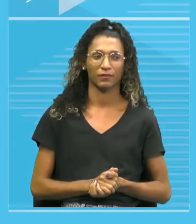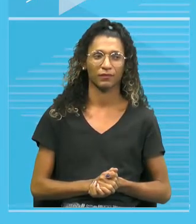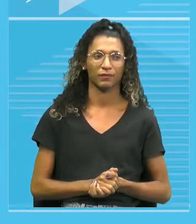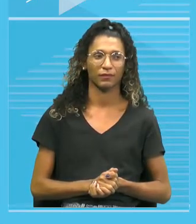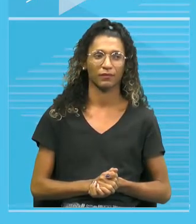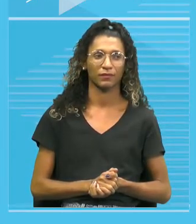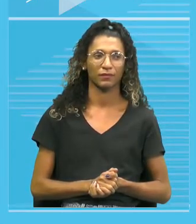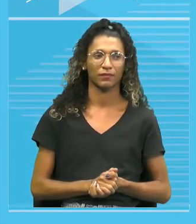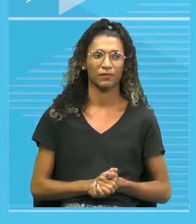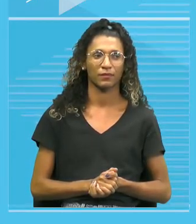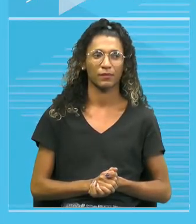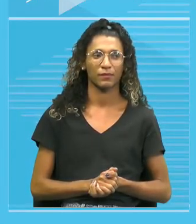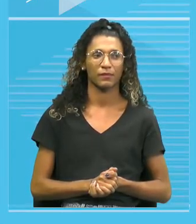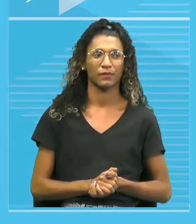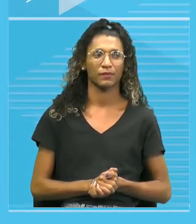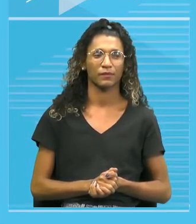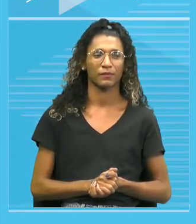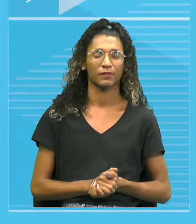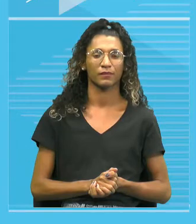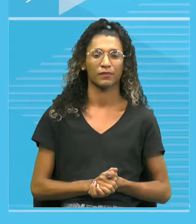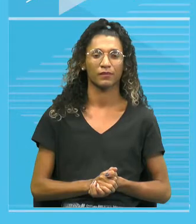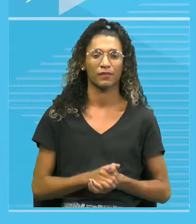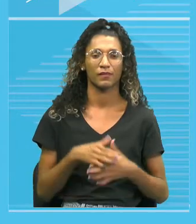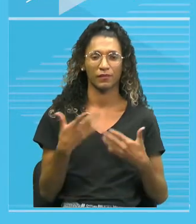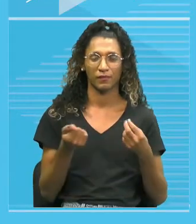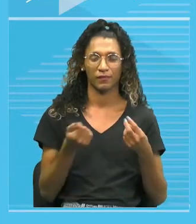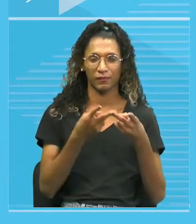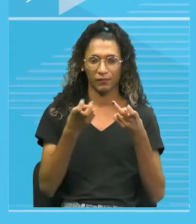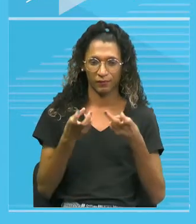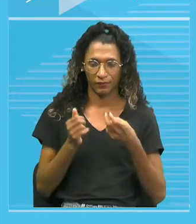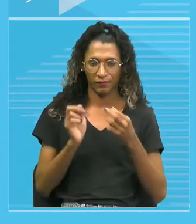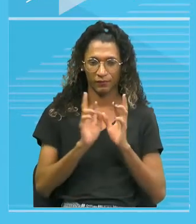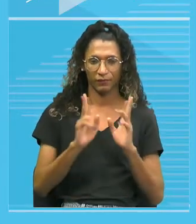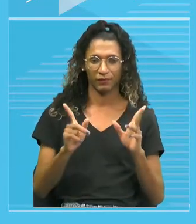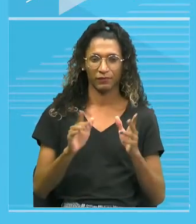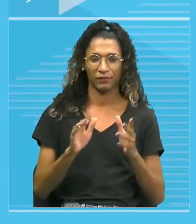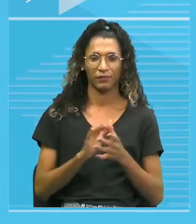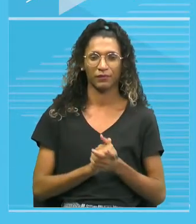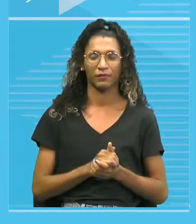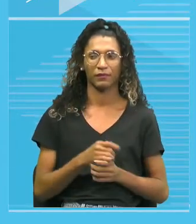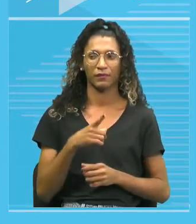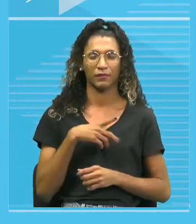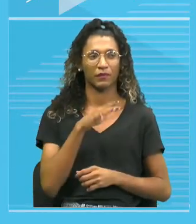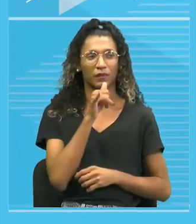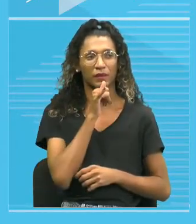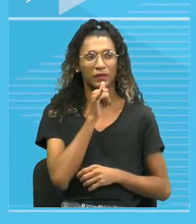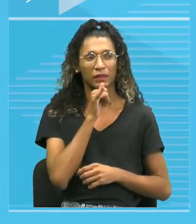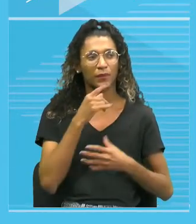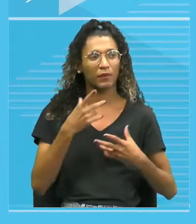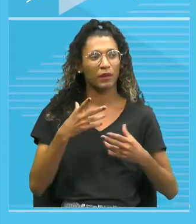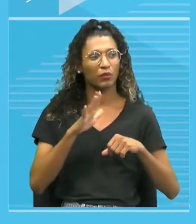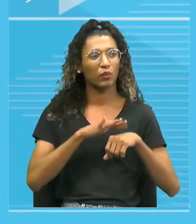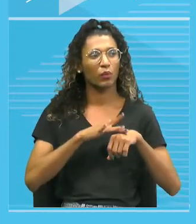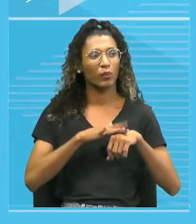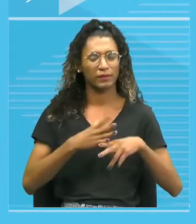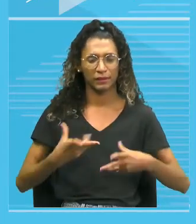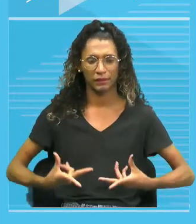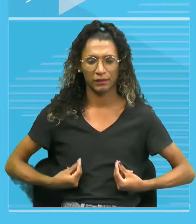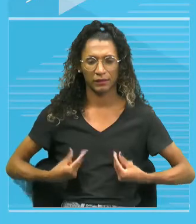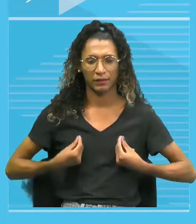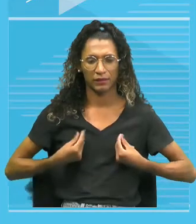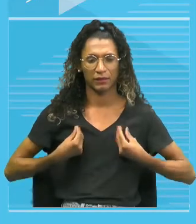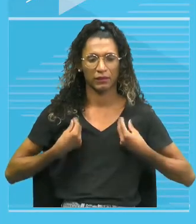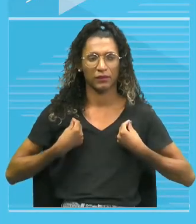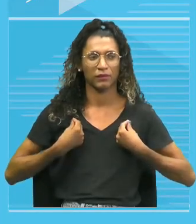Dezenas. Então, olha a diferença aí, né? Exemplo, câncer, como eu tinha falado para vocês. A longo prazo,